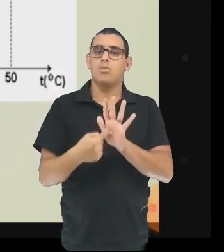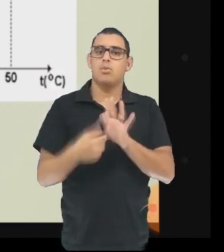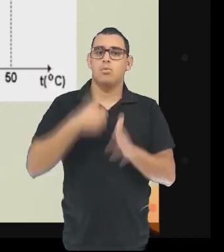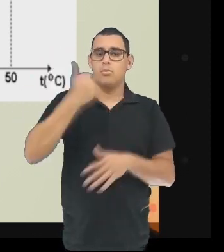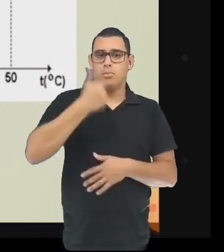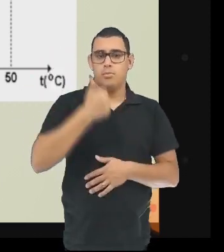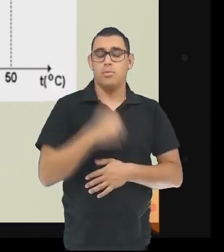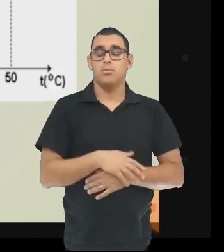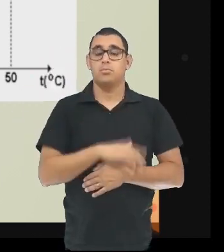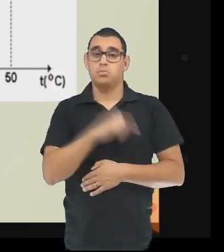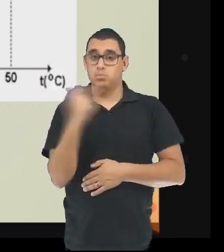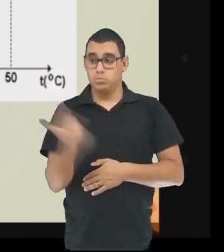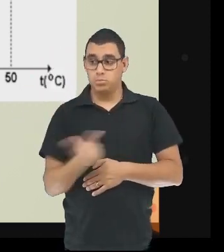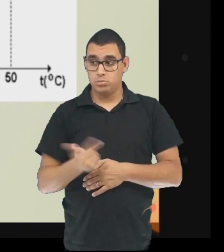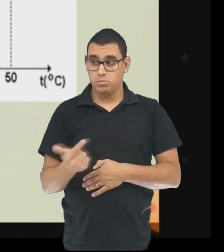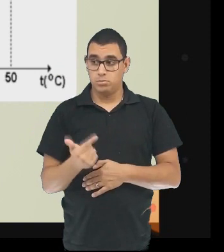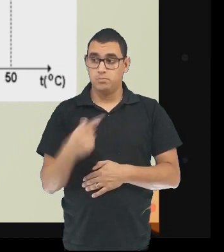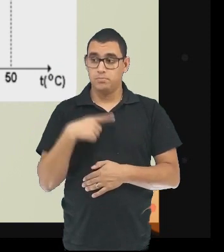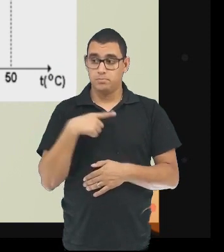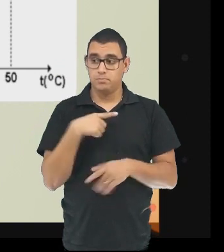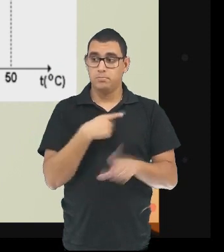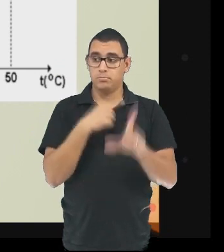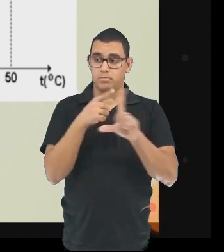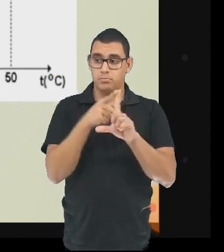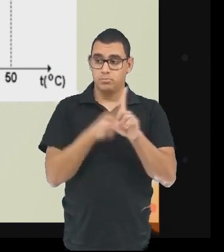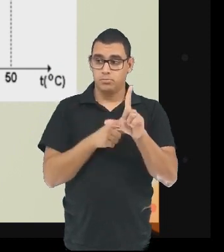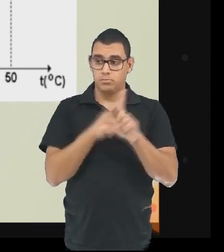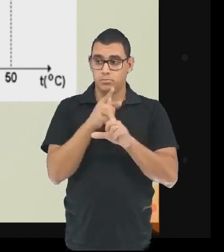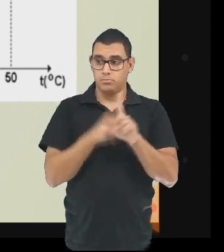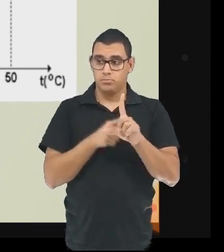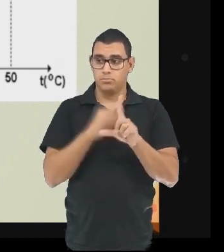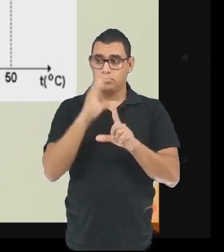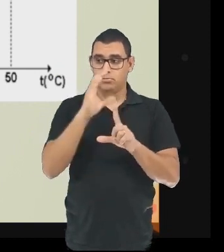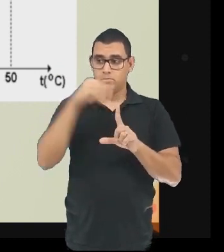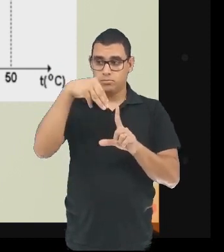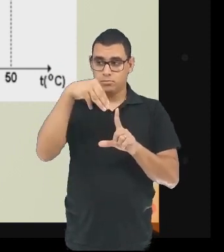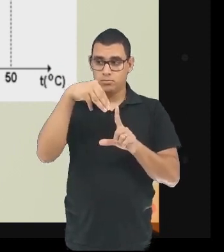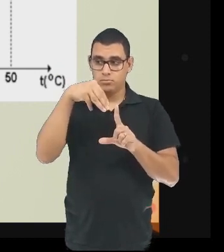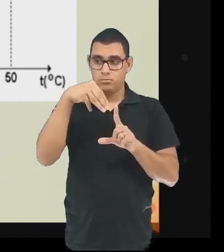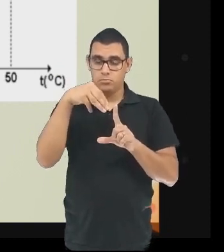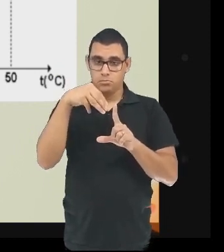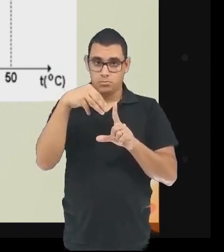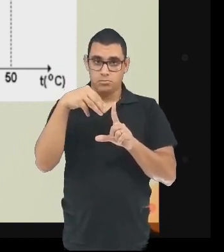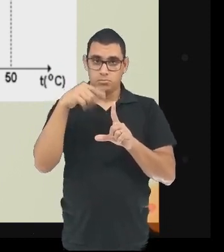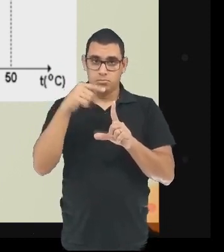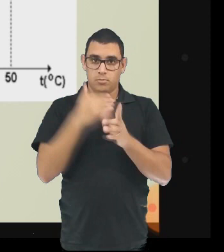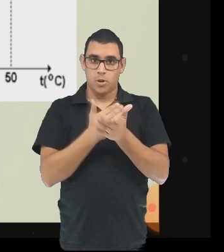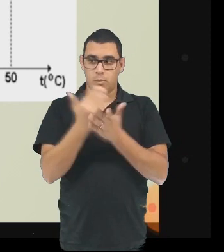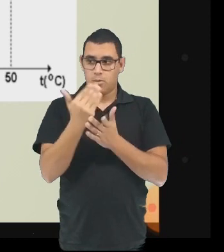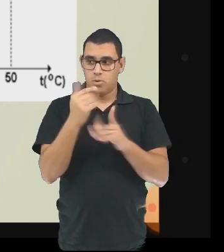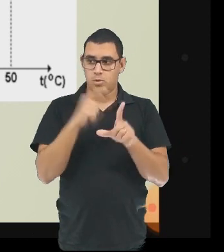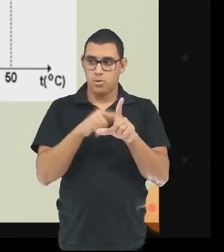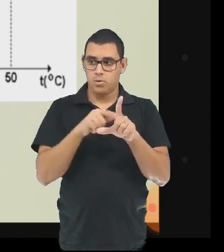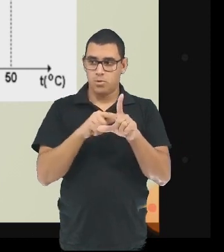desse primeiro gráfico. No segundo gráfico, nós temos o comprimento em centímetros, que